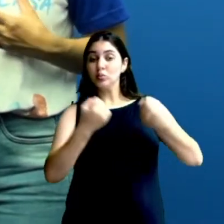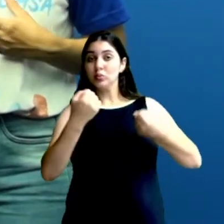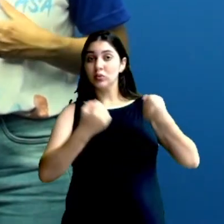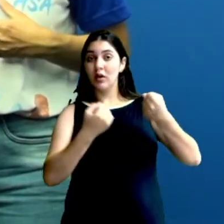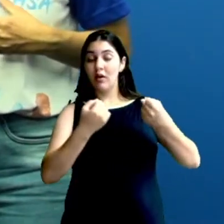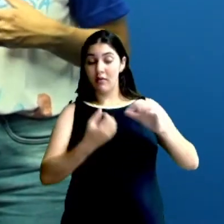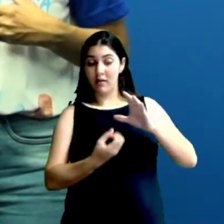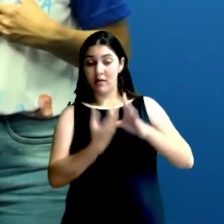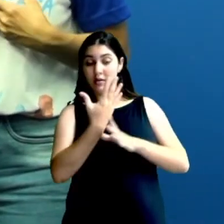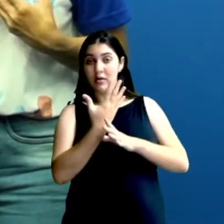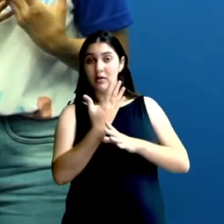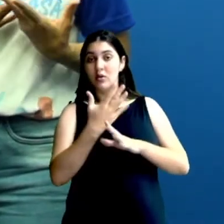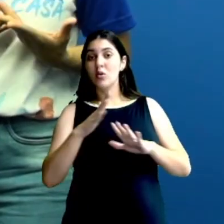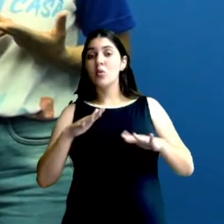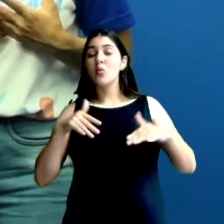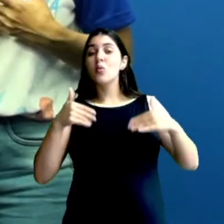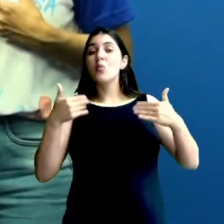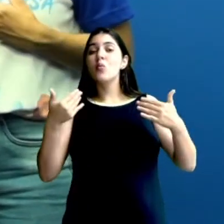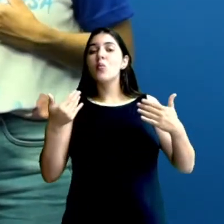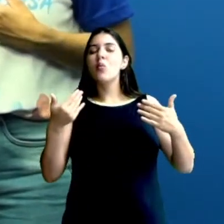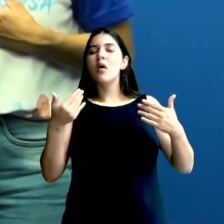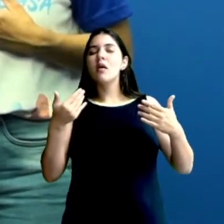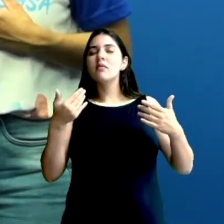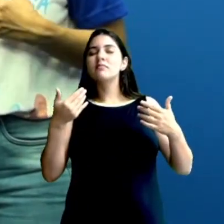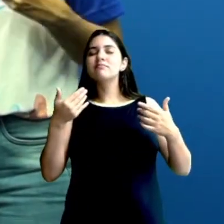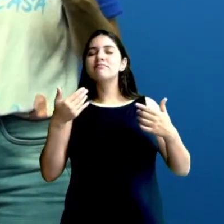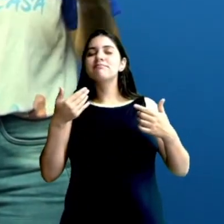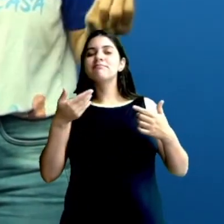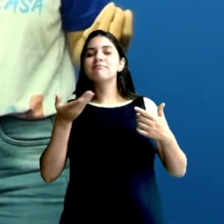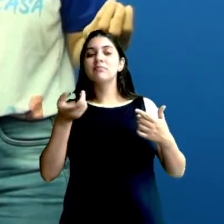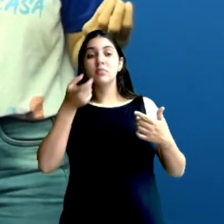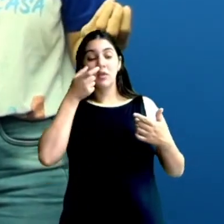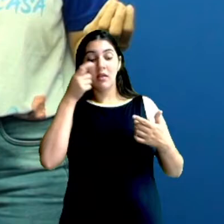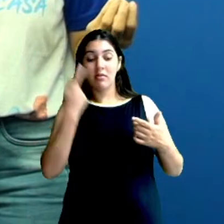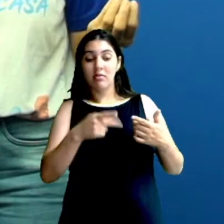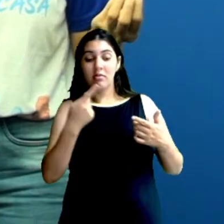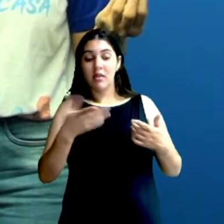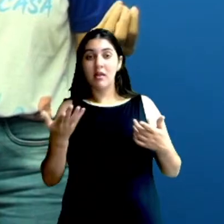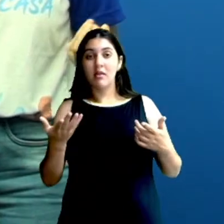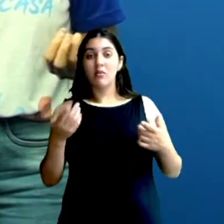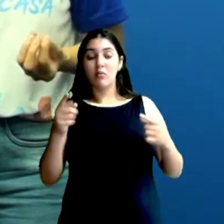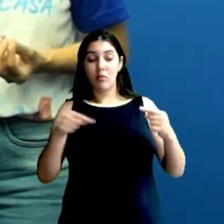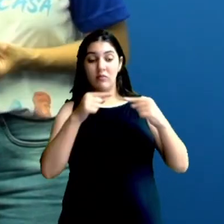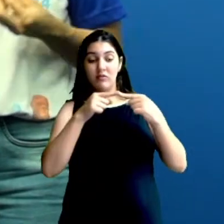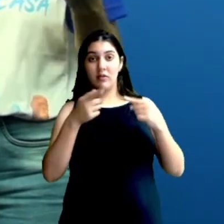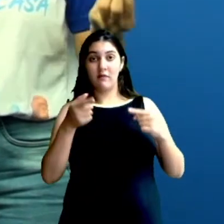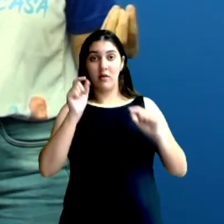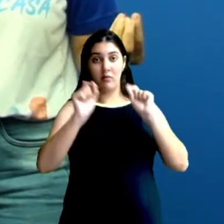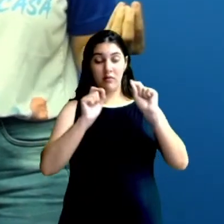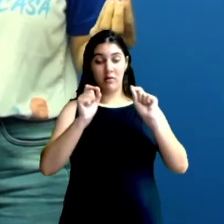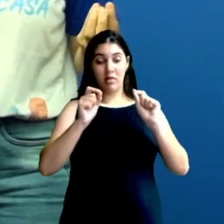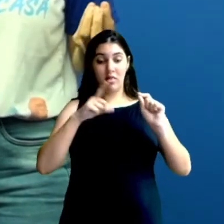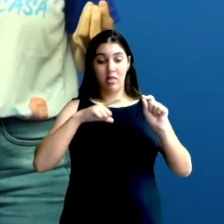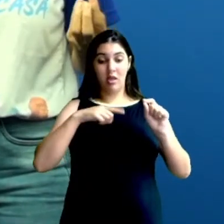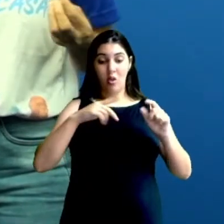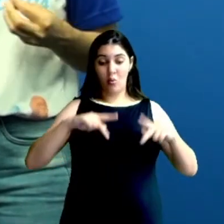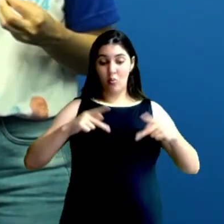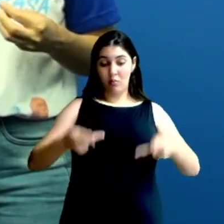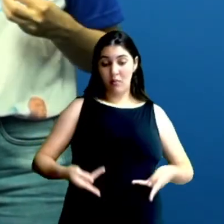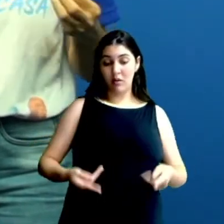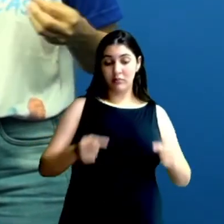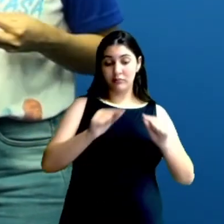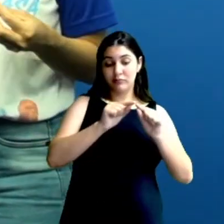é inventado, qual é a finalidade dele? Levar o ser humano de um ponto a